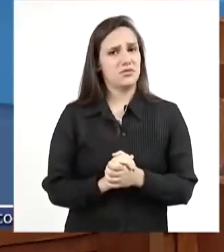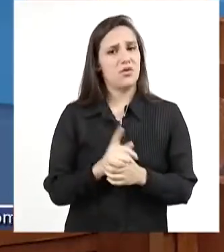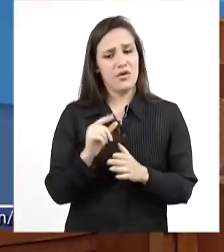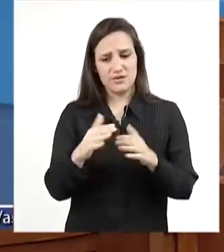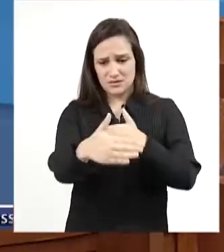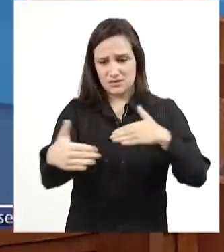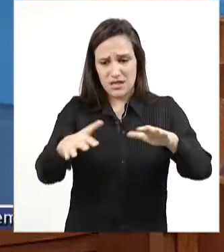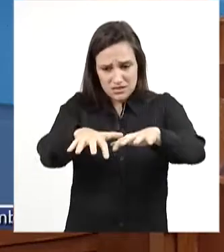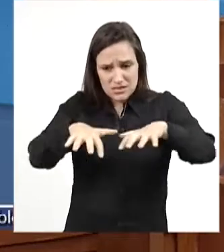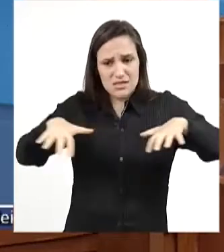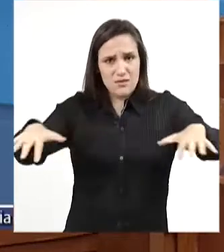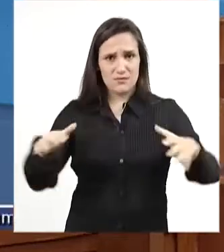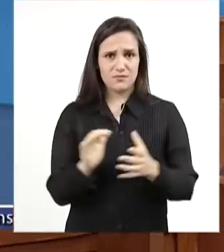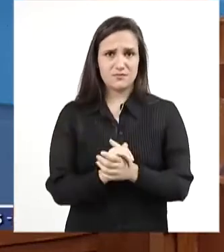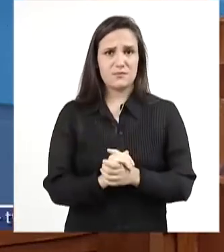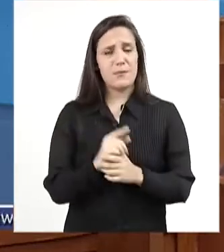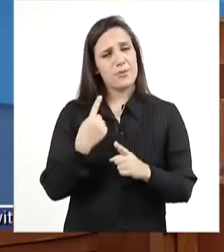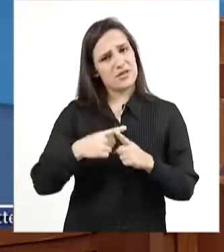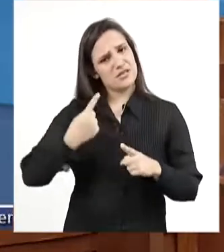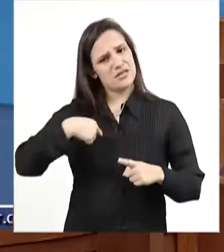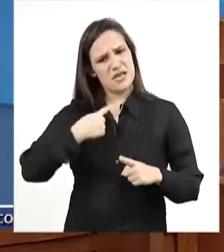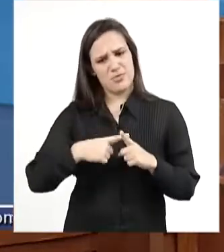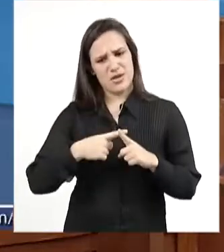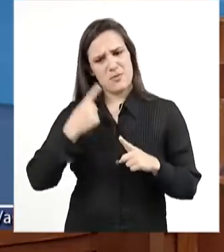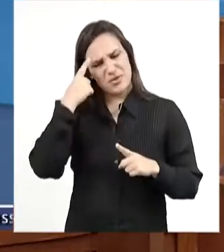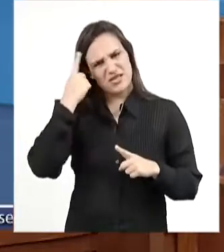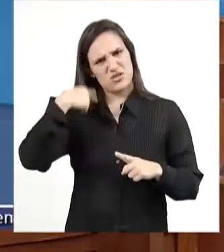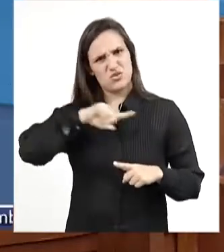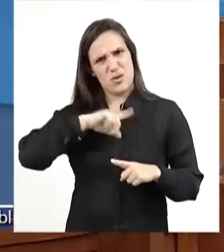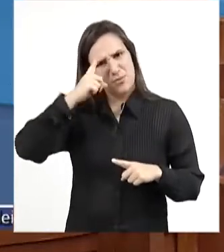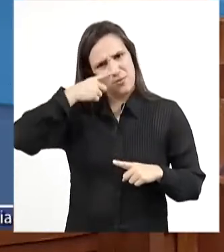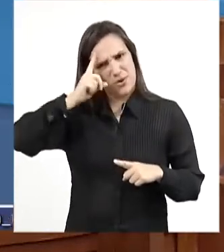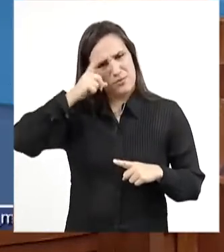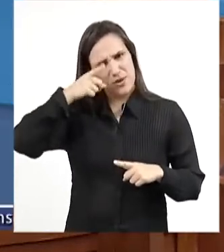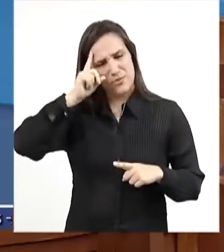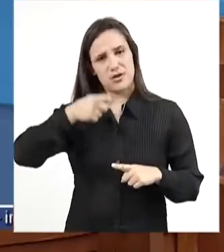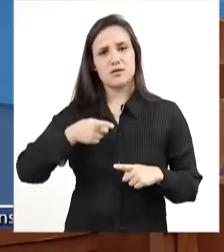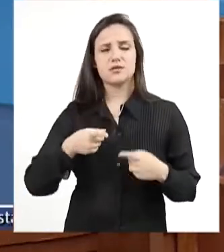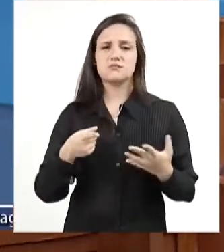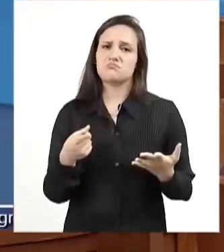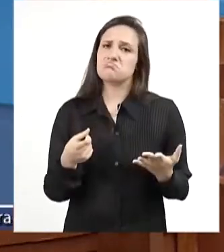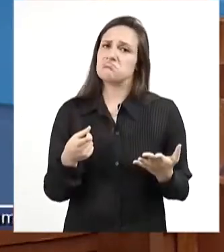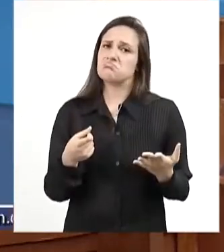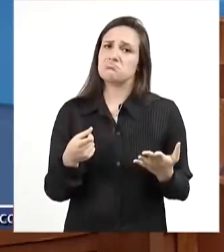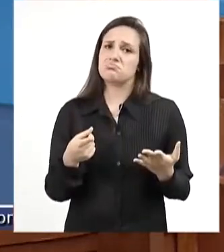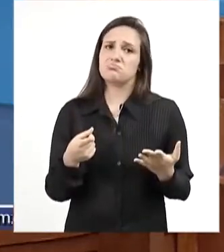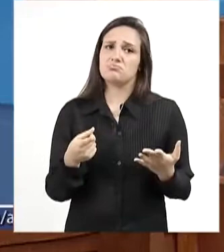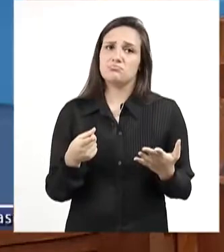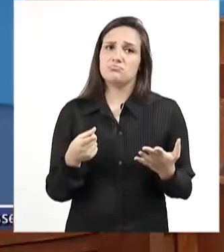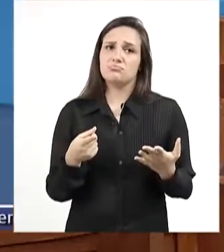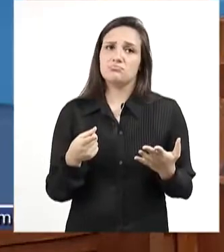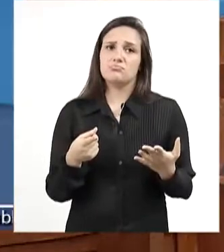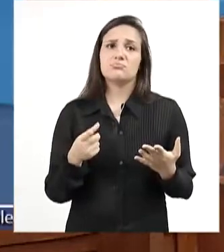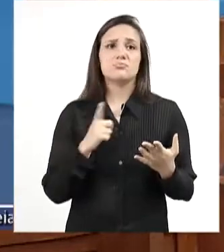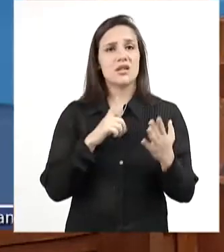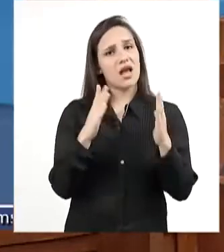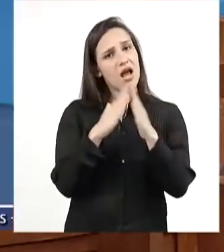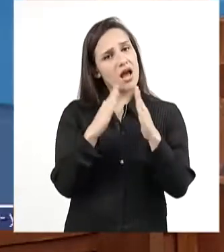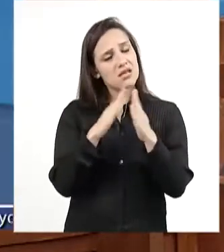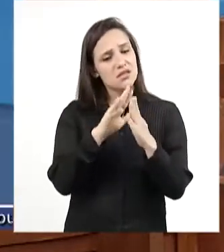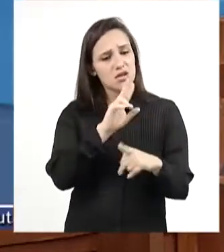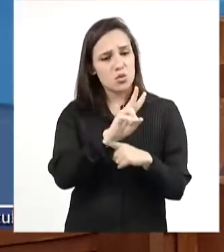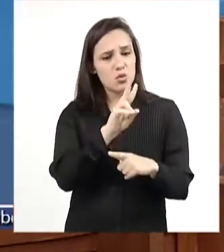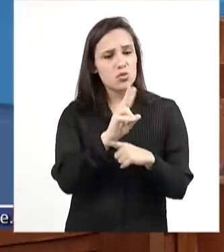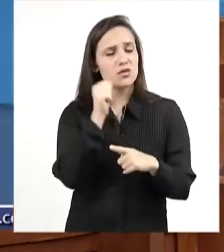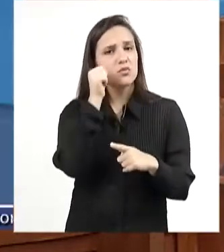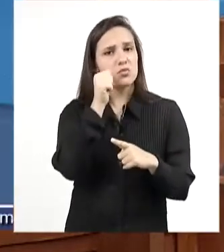nem aí com a mulher, que é machista, que é não sei o quê, olha bem, as casas que dá abrigo, que cuidam das mulheres com